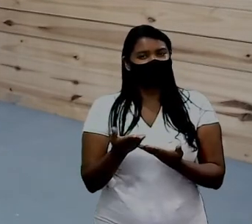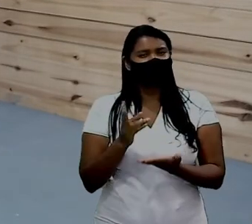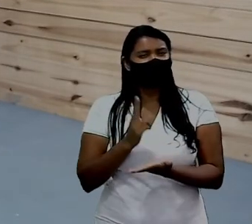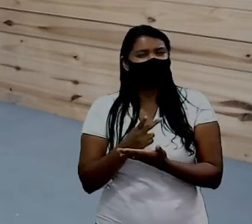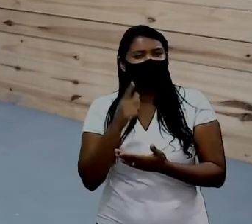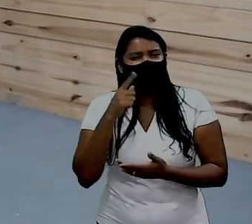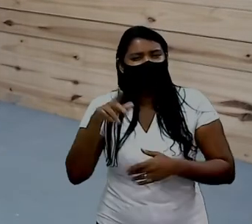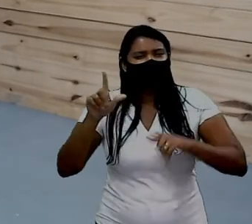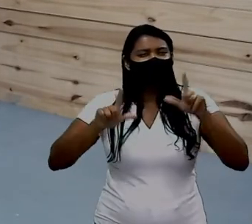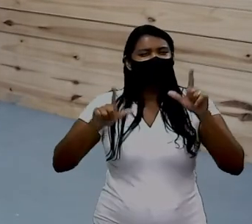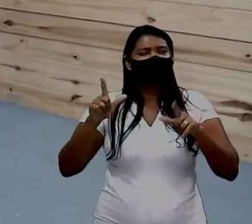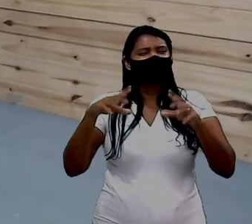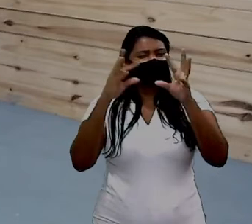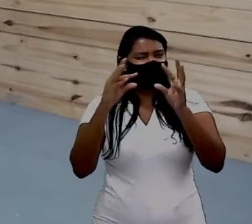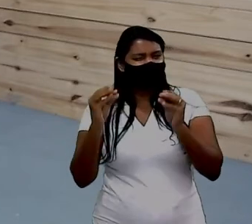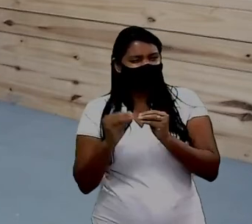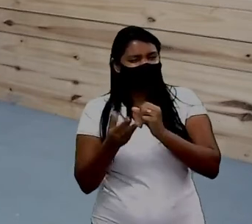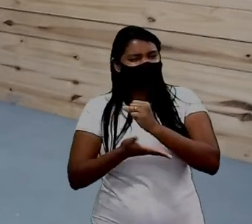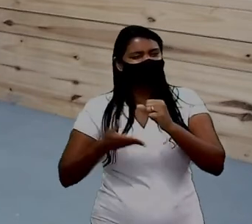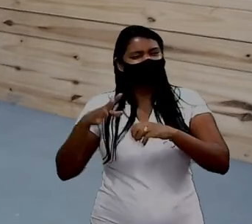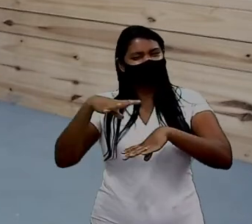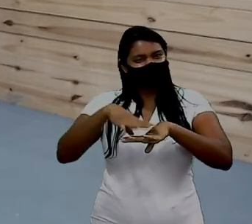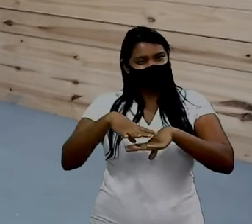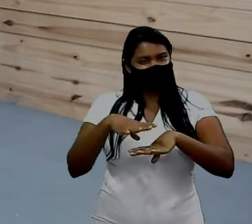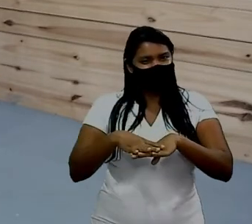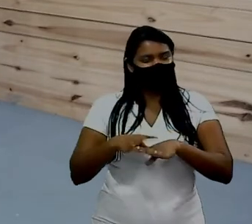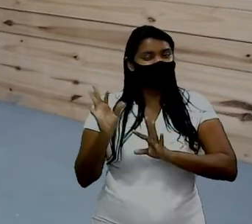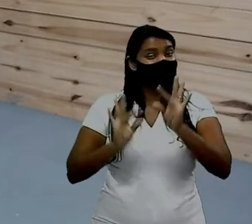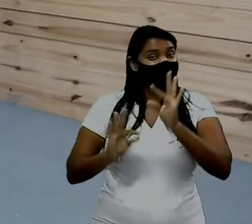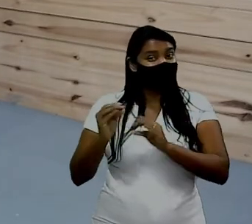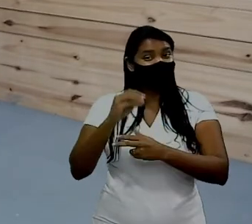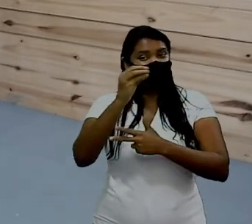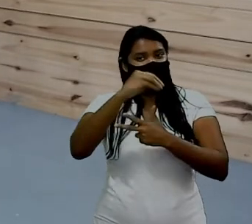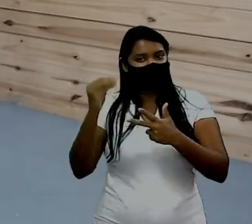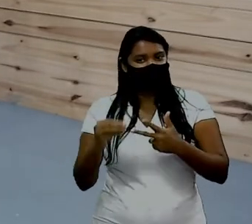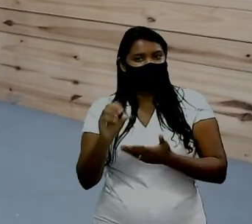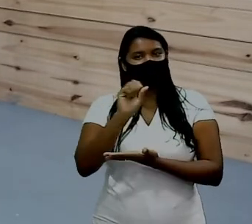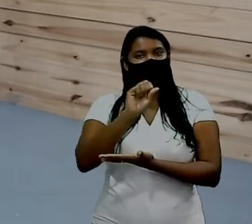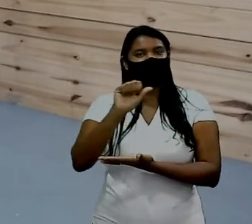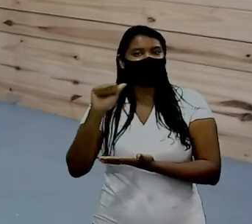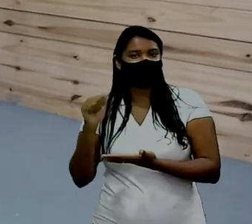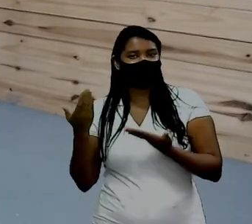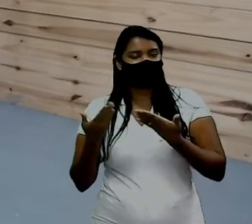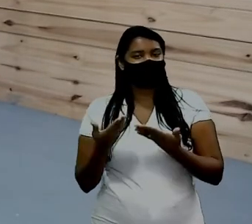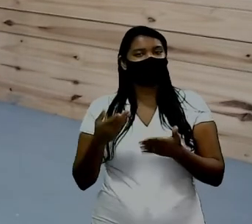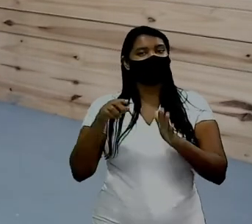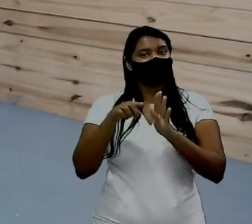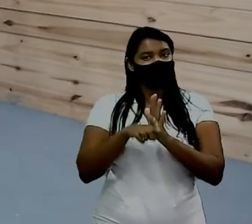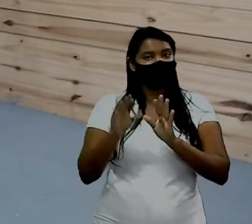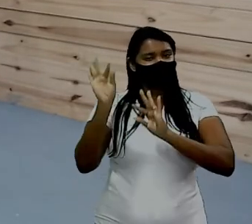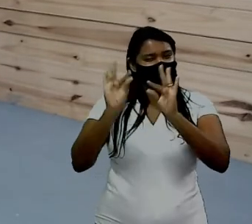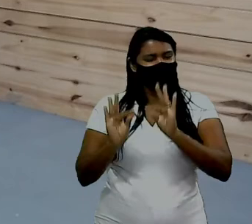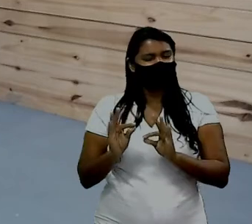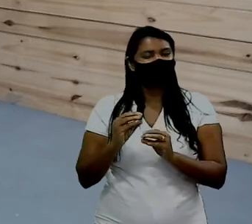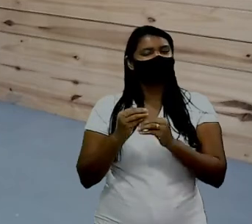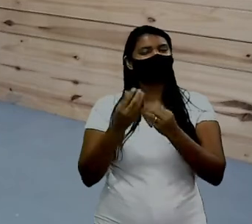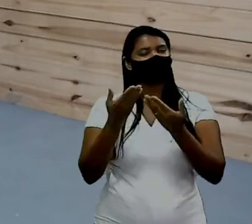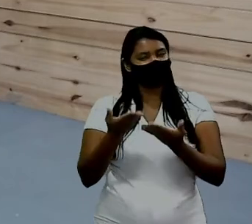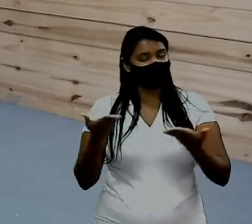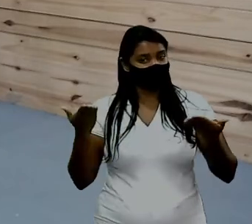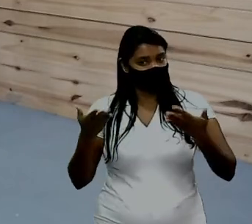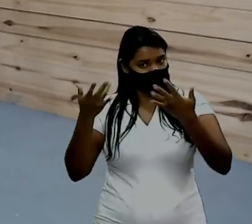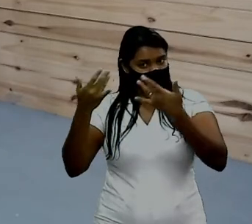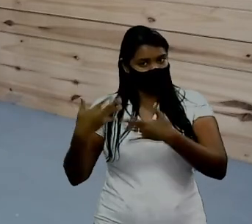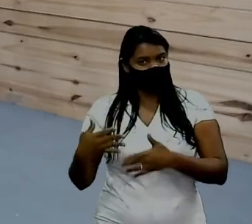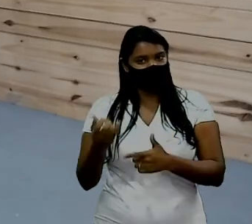Está fazendo aí uma revisão básica de matemática, se preparando para Enem, SSA, vendo essas questões mais específicas. E hoje vai falar